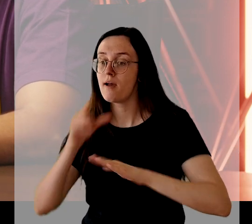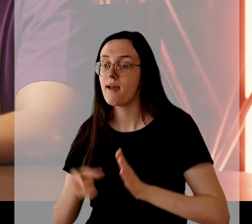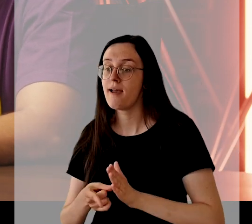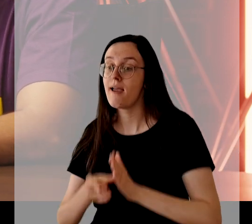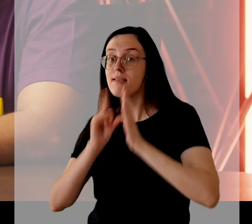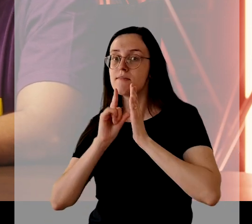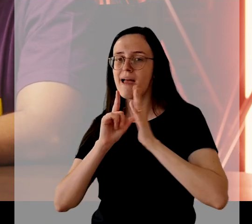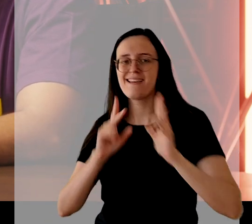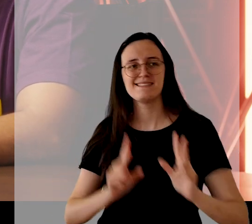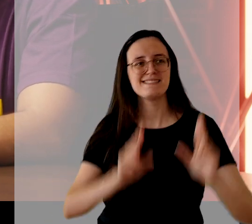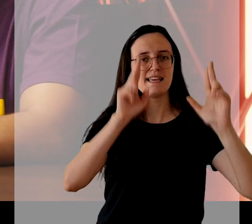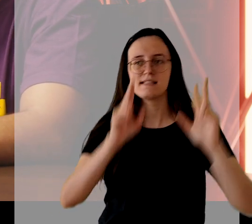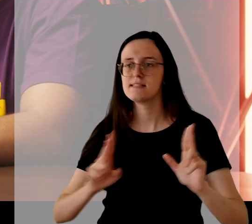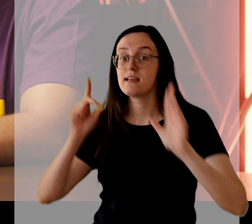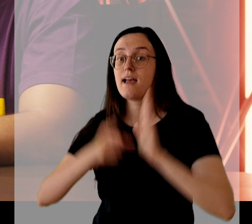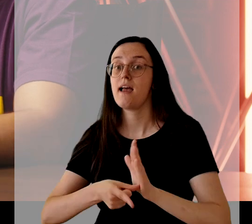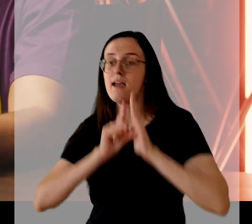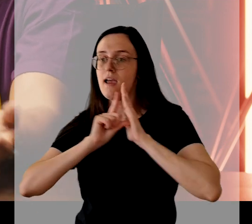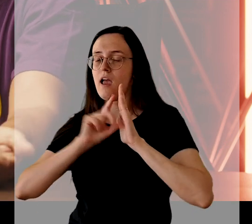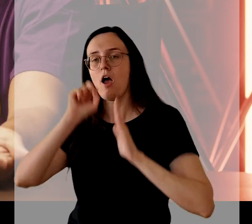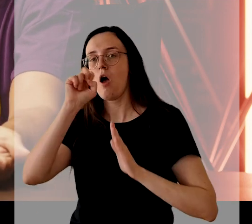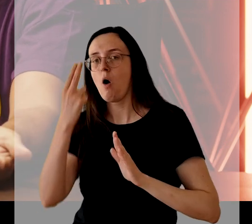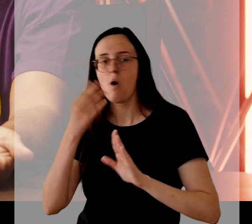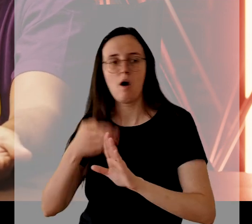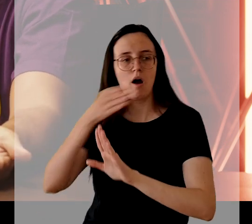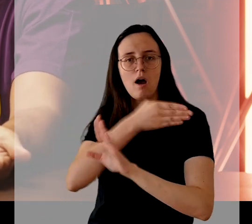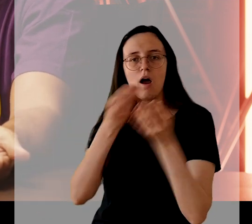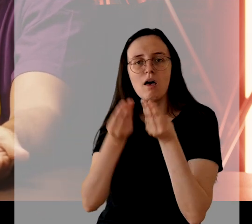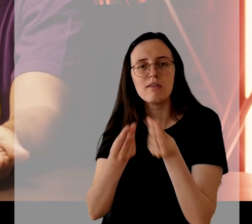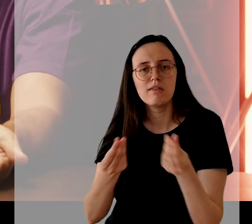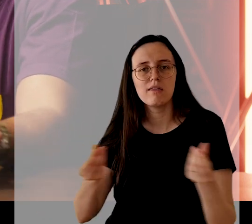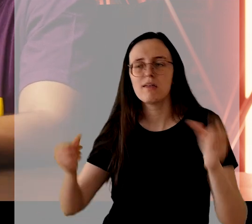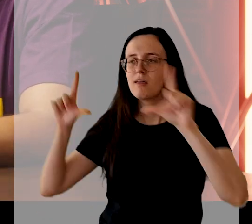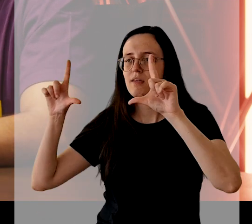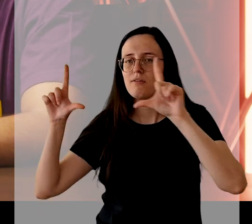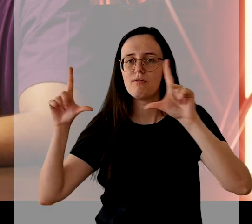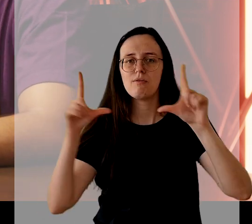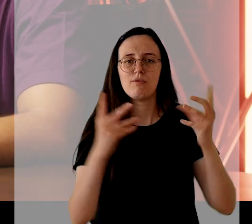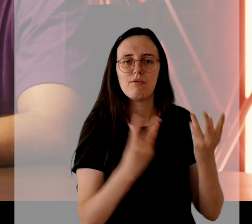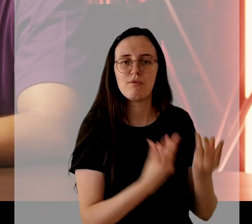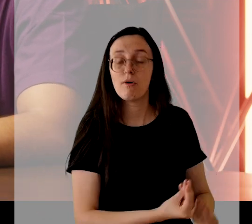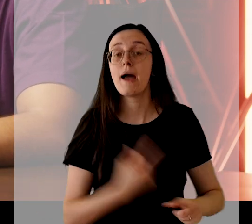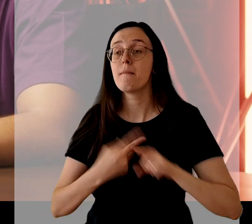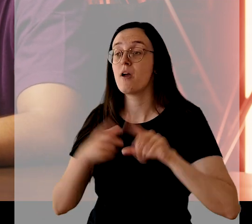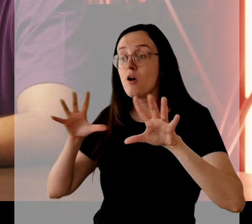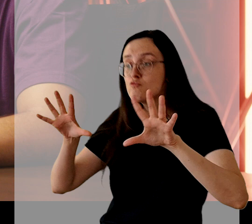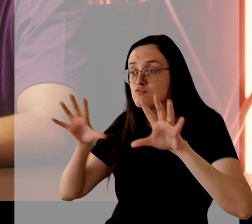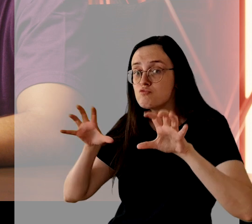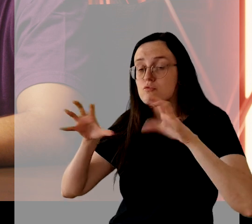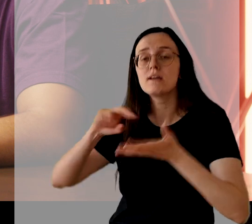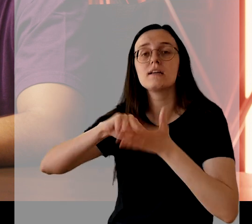vai antecipando a próxima cena ou desproduzindo a cena anterior. Que quando a gente fala de som